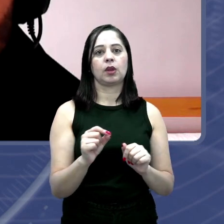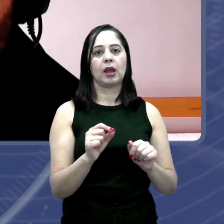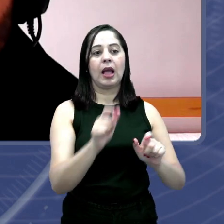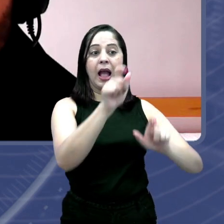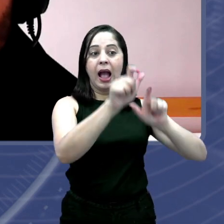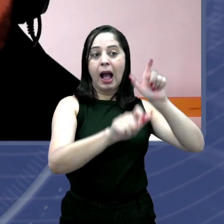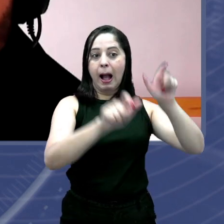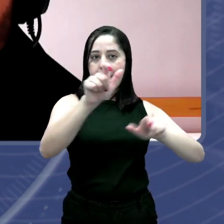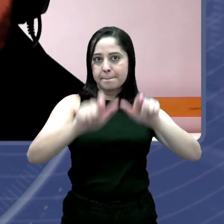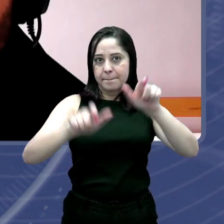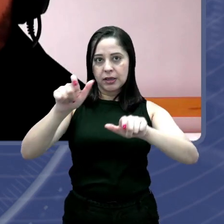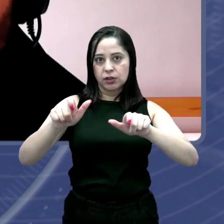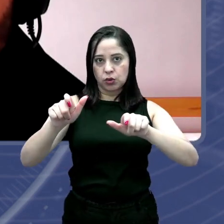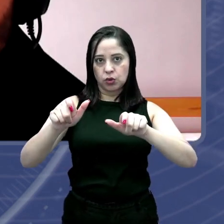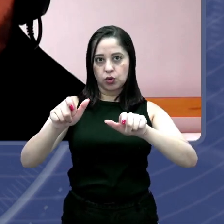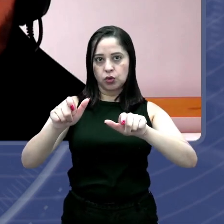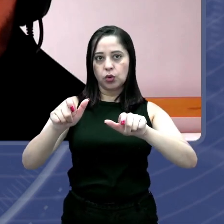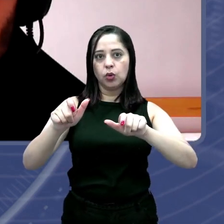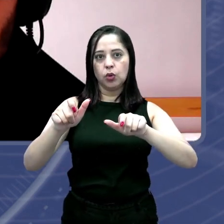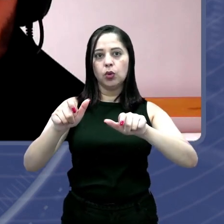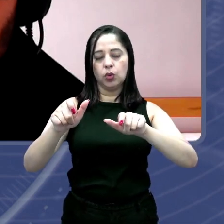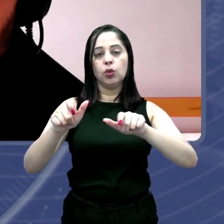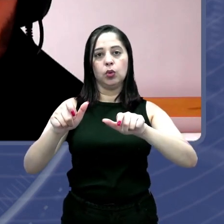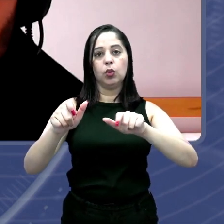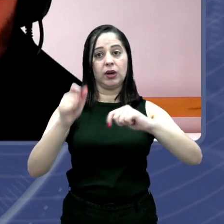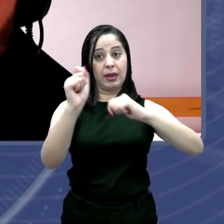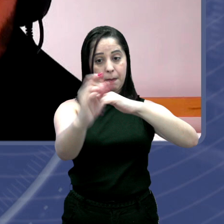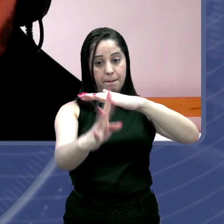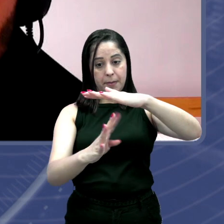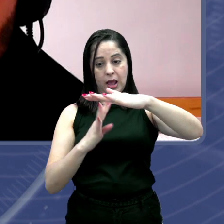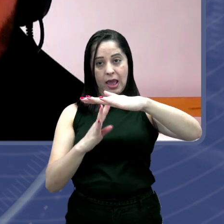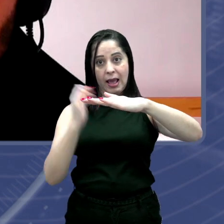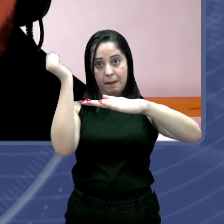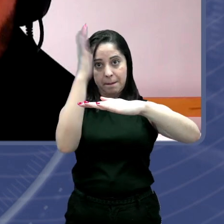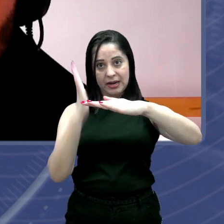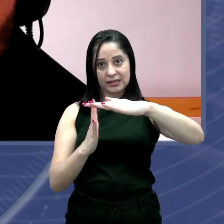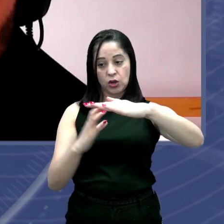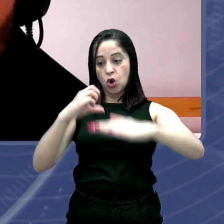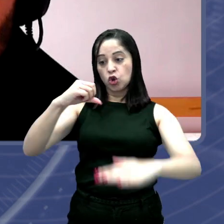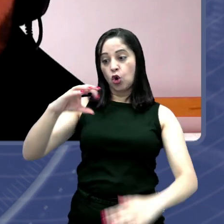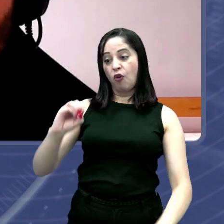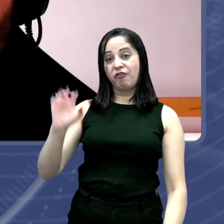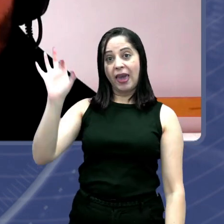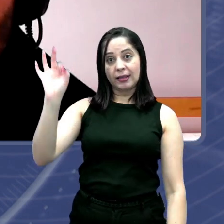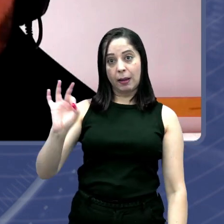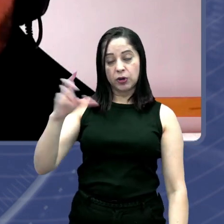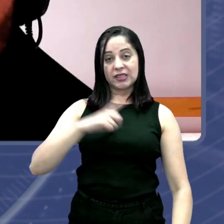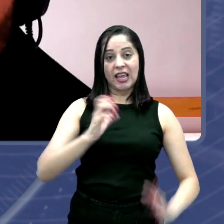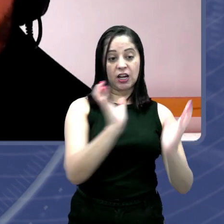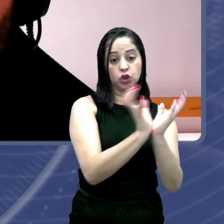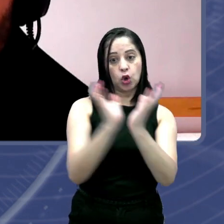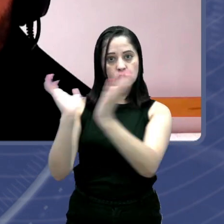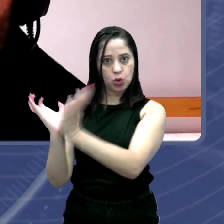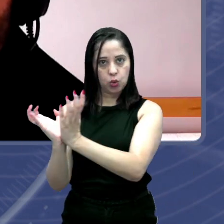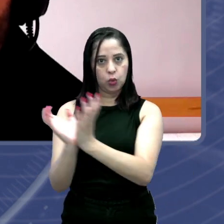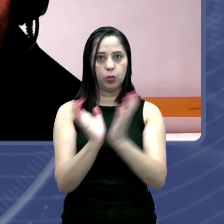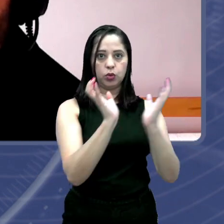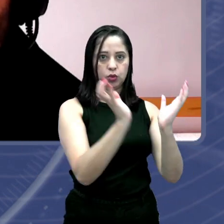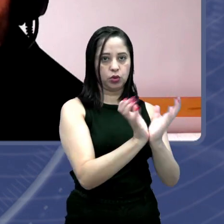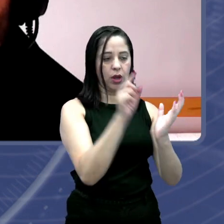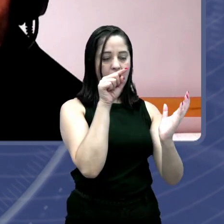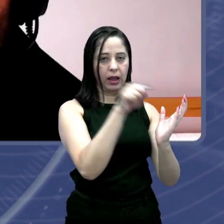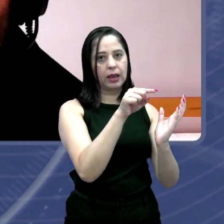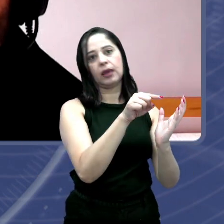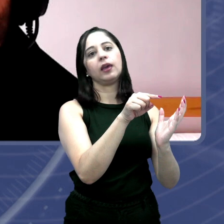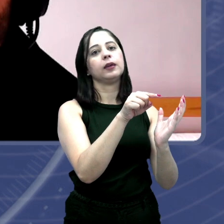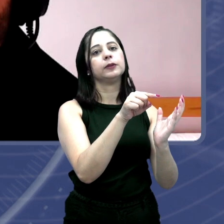das pessoas que chegam ao Brasil, por exemplo, né, estão ali em 2 grupos de idade, né? A gente